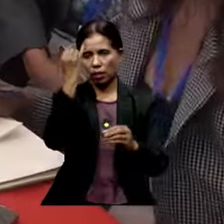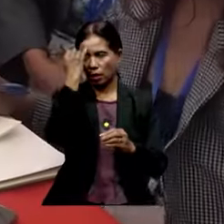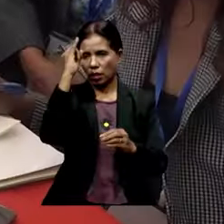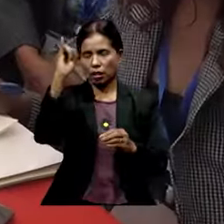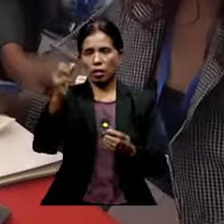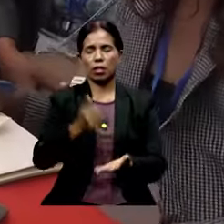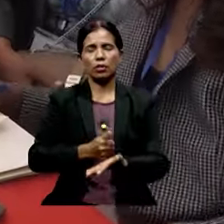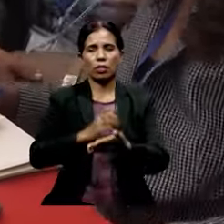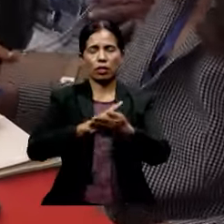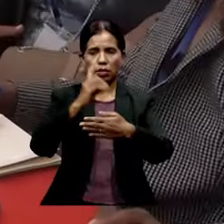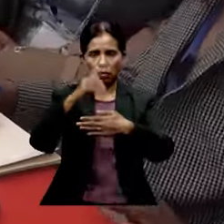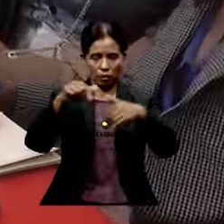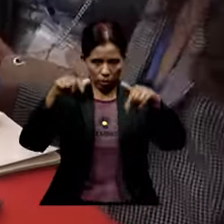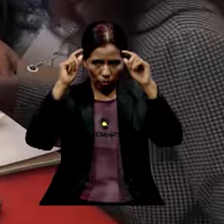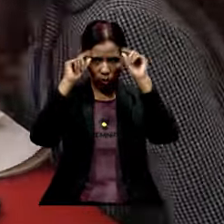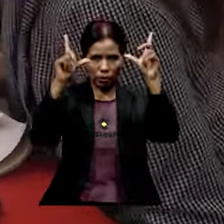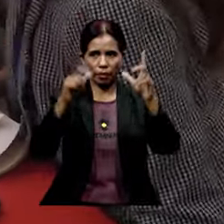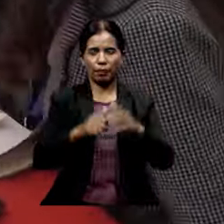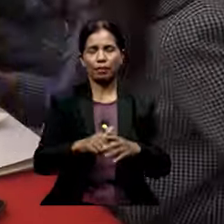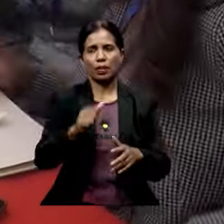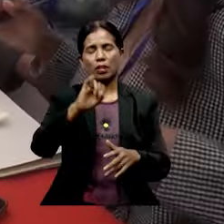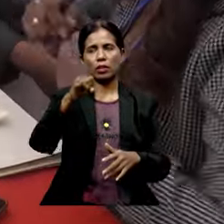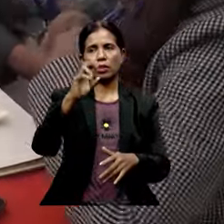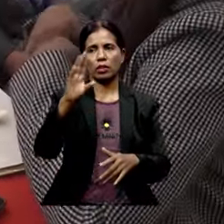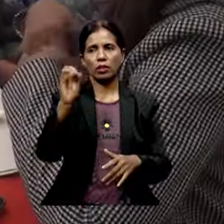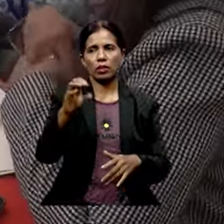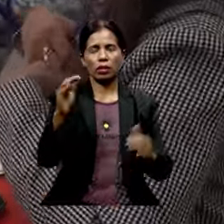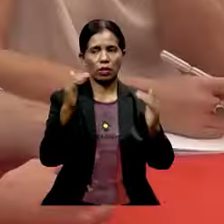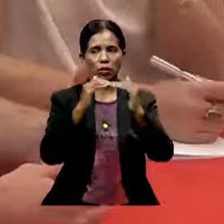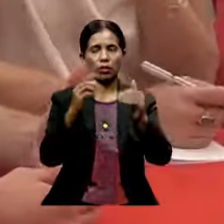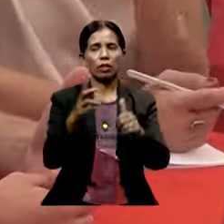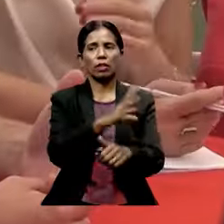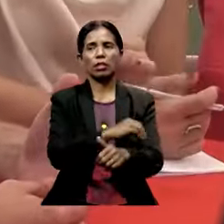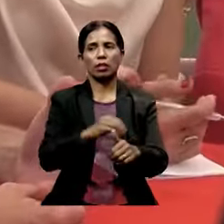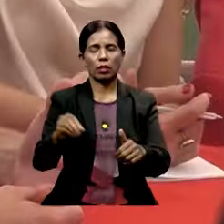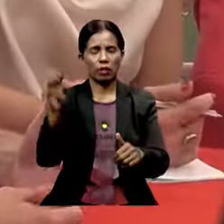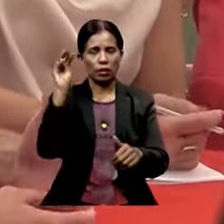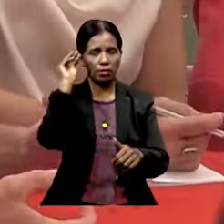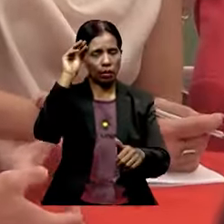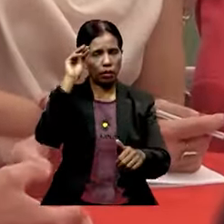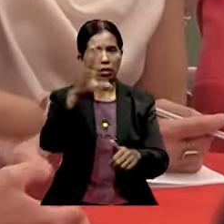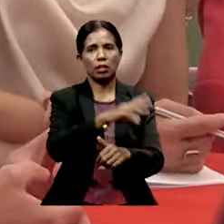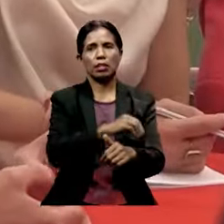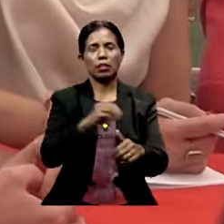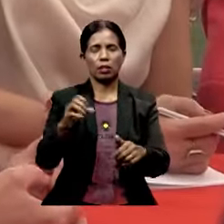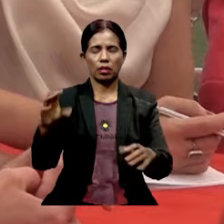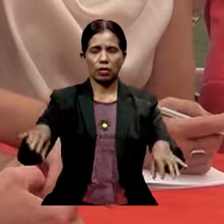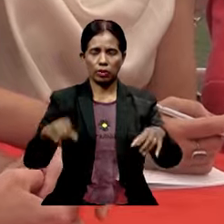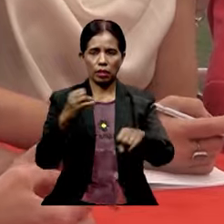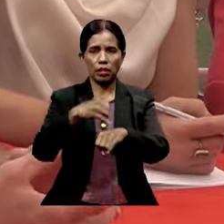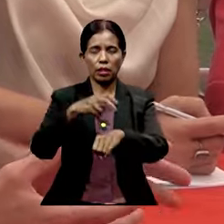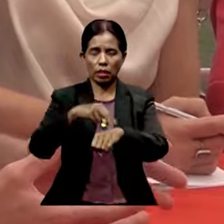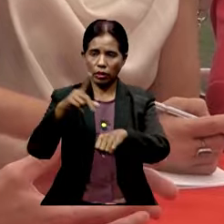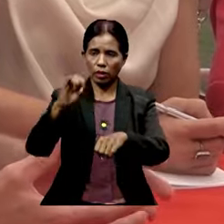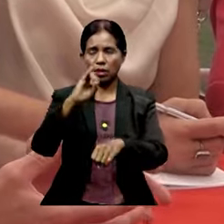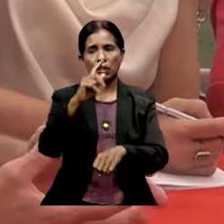para desenvolvimento e a Timor-Leste. Agil Pereira, até tem encontro do vice-ministro do negócio estrangeiro na cooperação internacional, Itália, né,